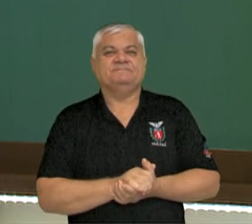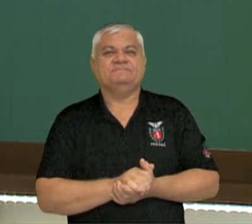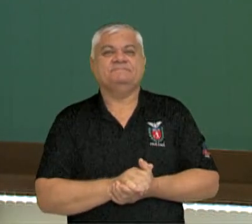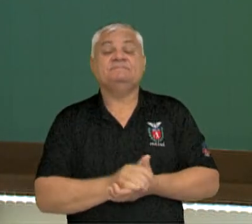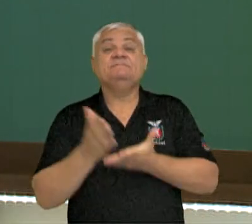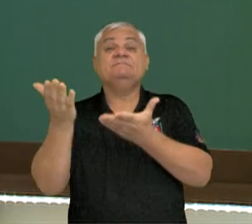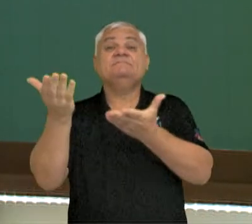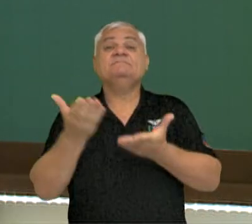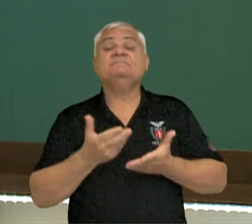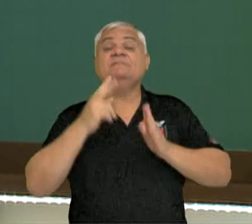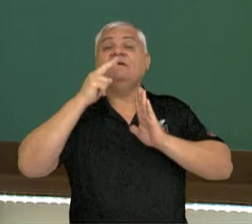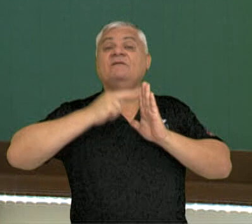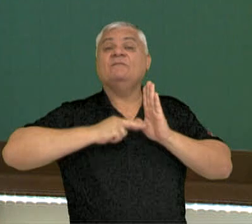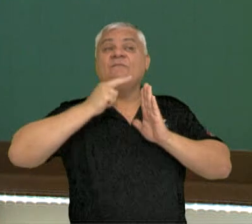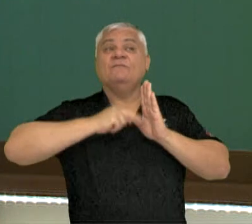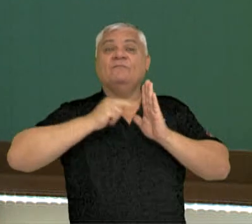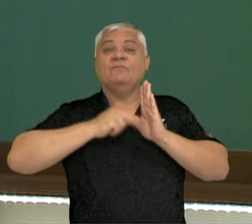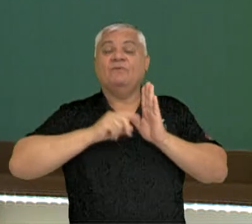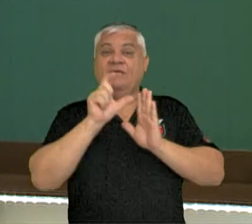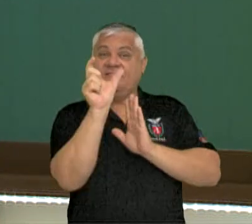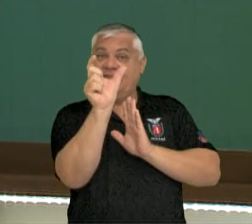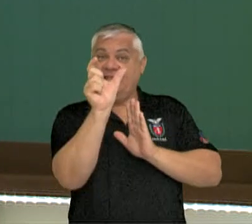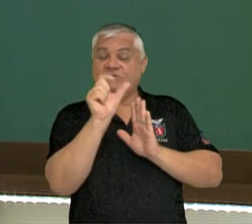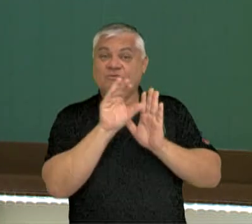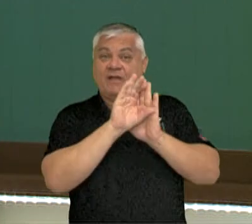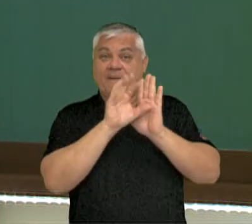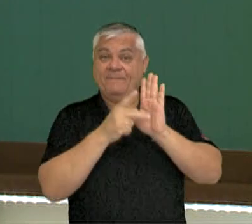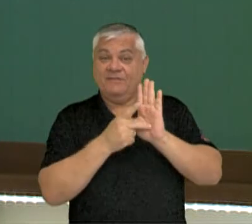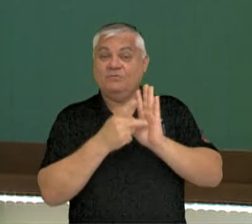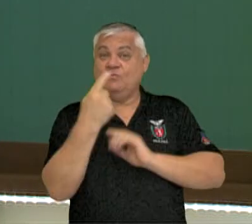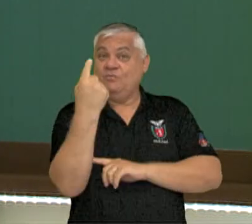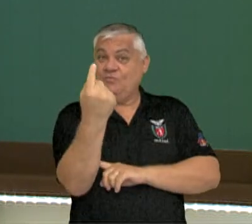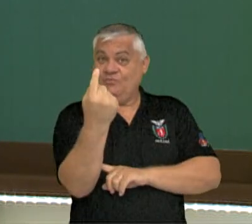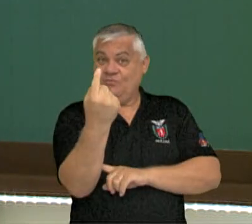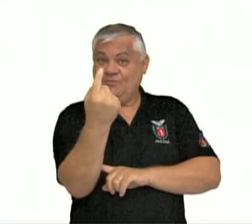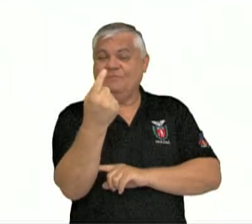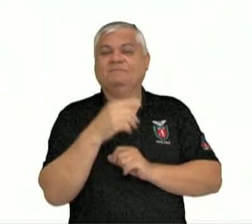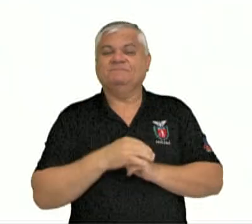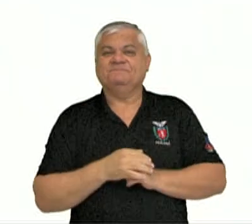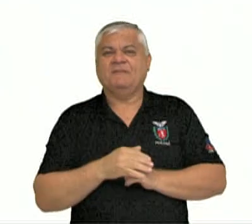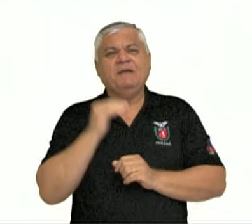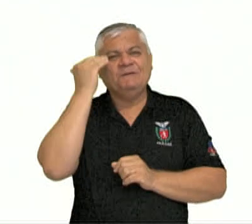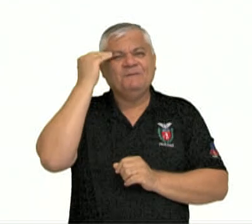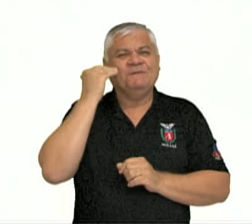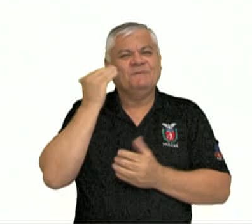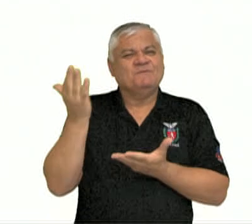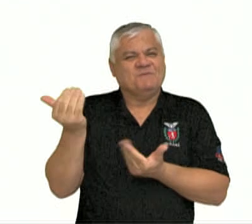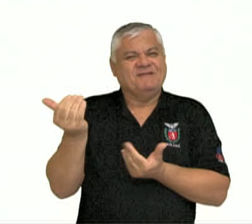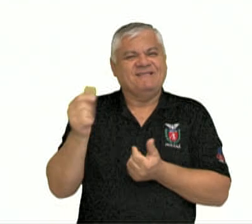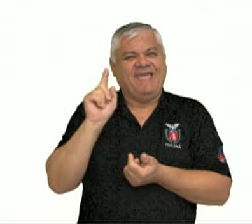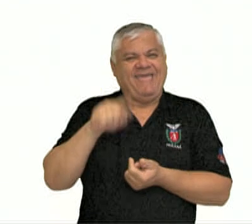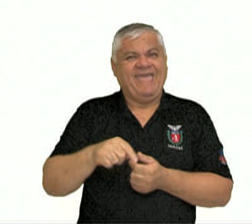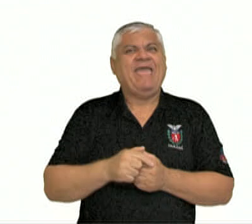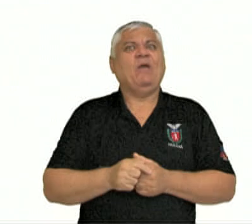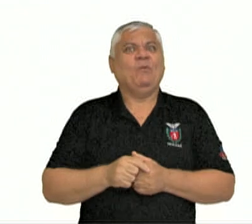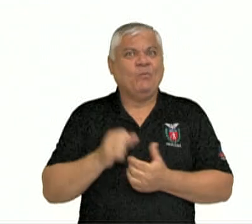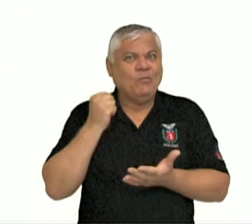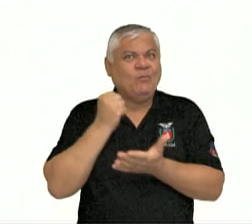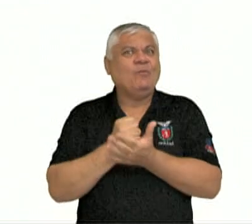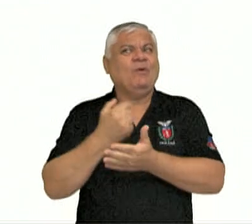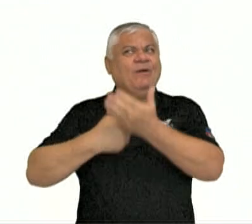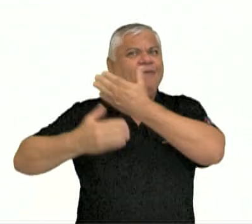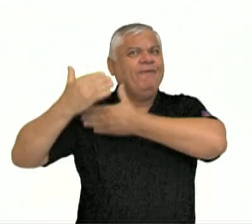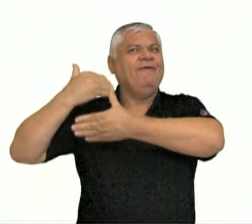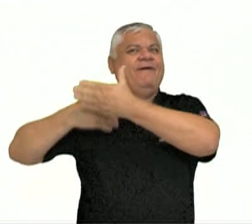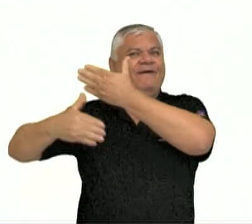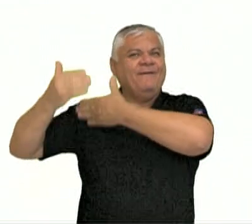Convido você a ler, trechos do capítulo 1 desta obra infanto-juvenil, certo? Essa obra marcou gerações. Pode